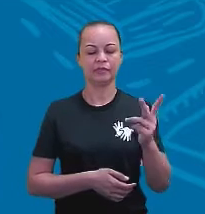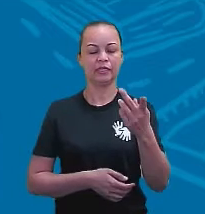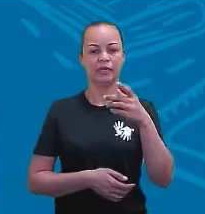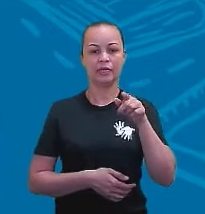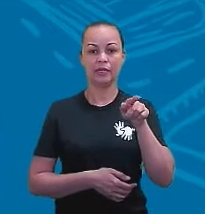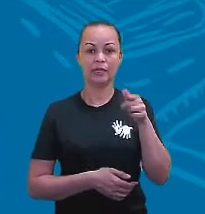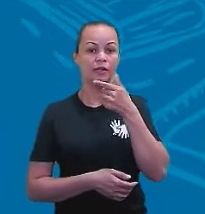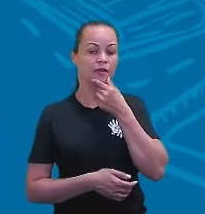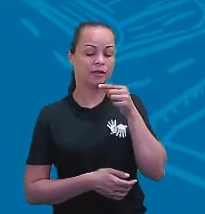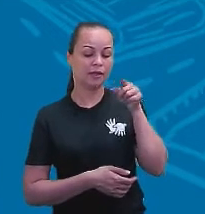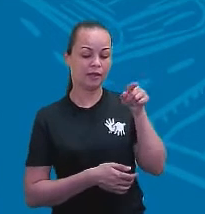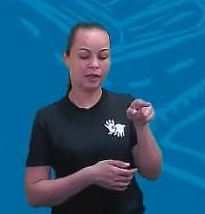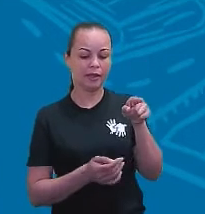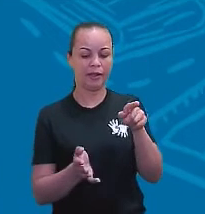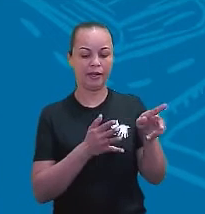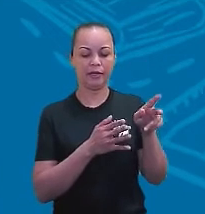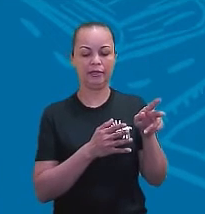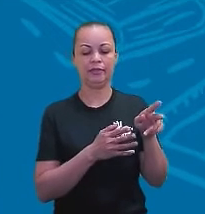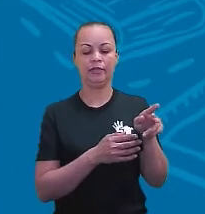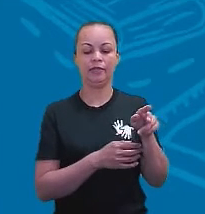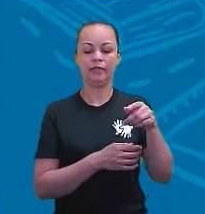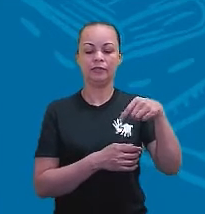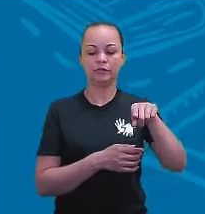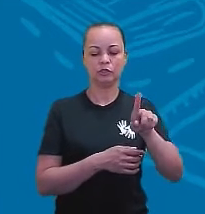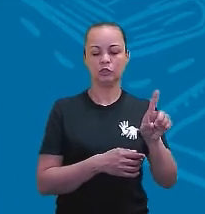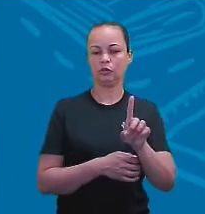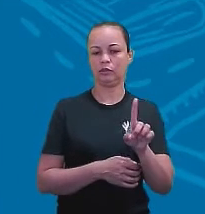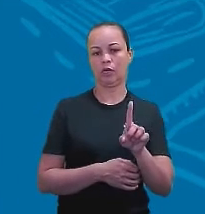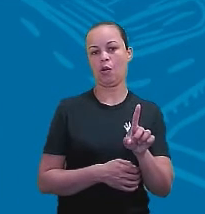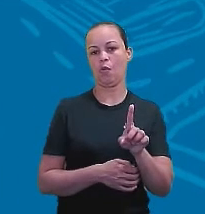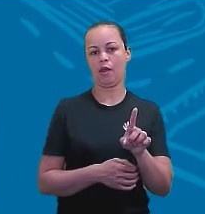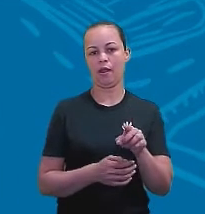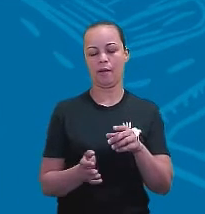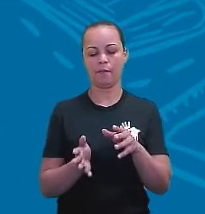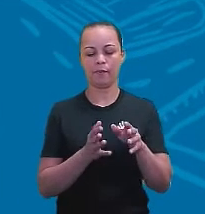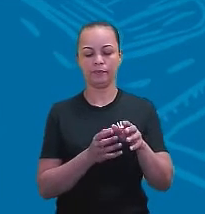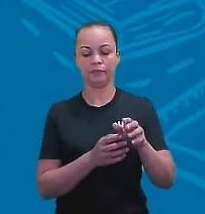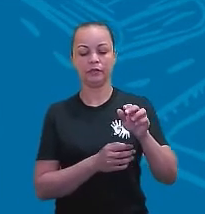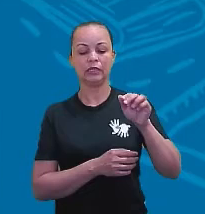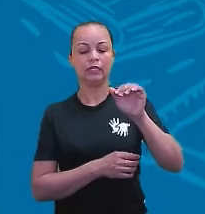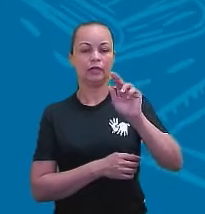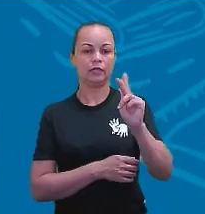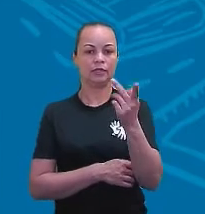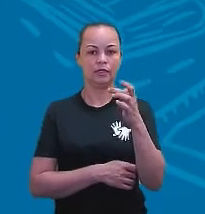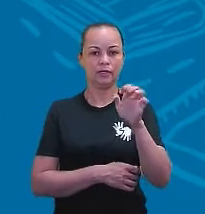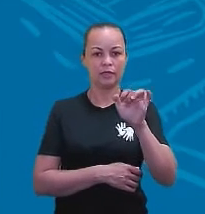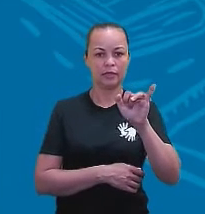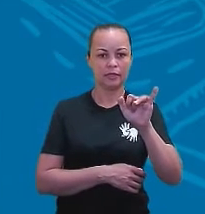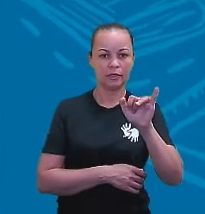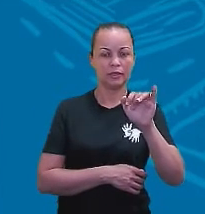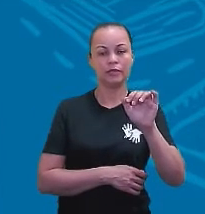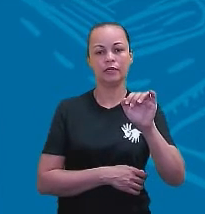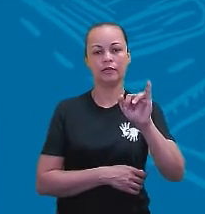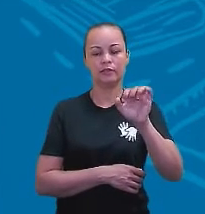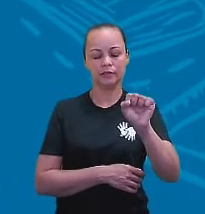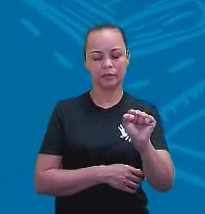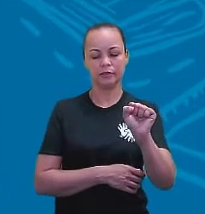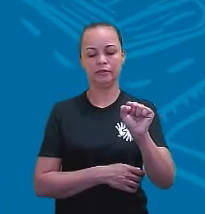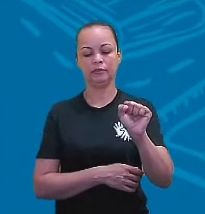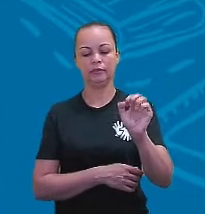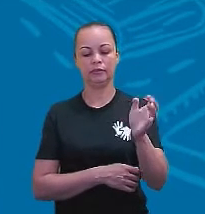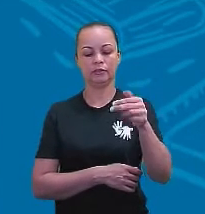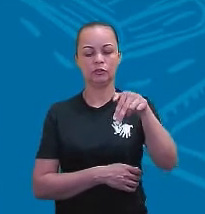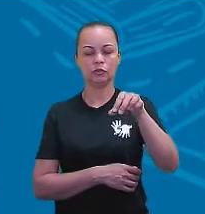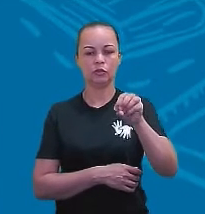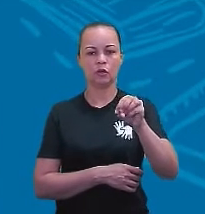not happy. He is not happy. Tira-se a primeira letrinha do is, coloca-se um